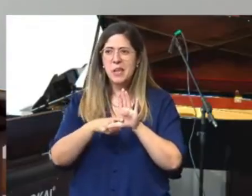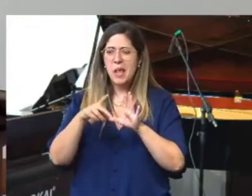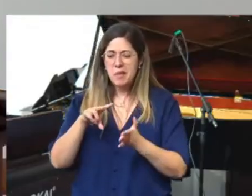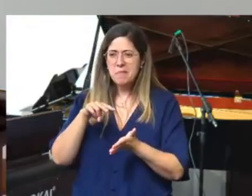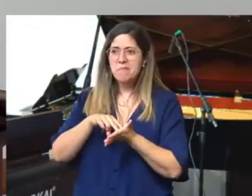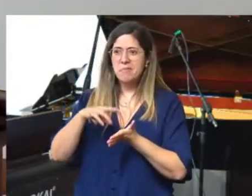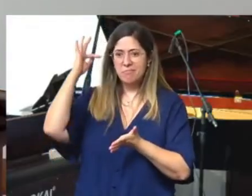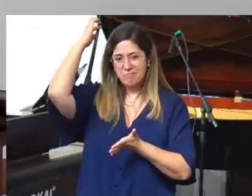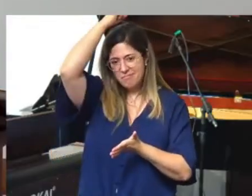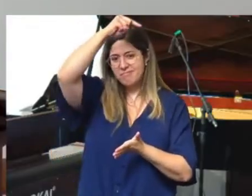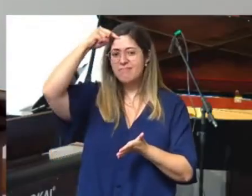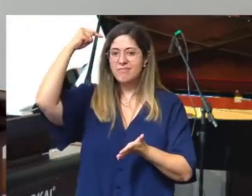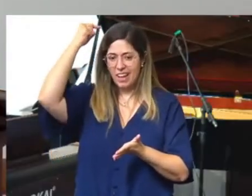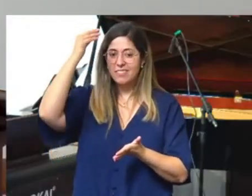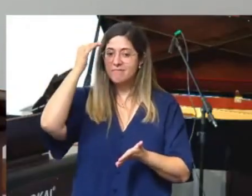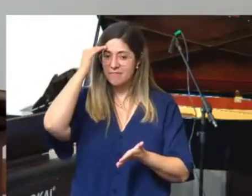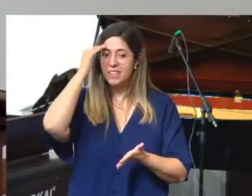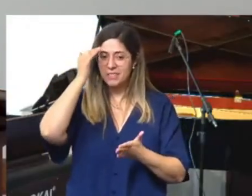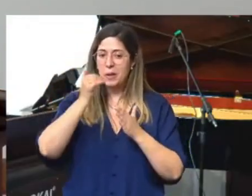de santidade.